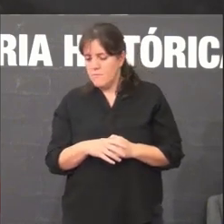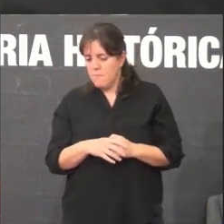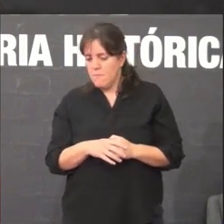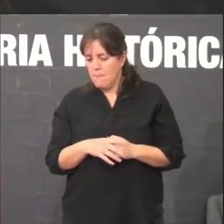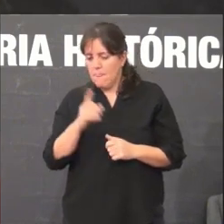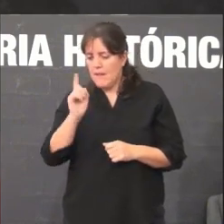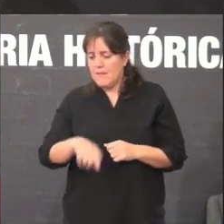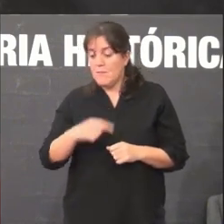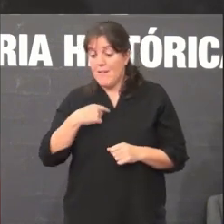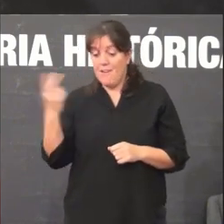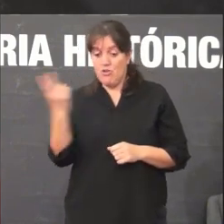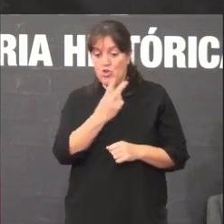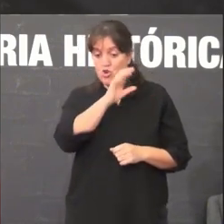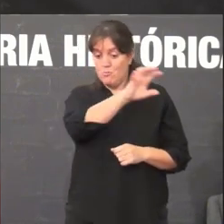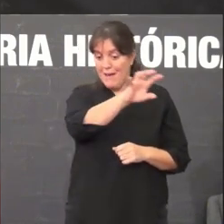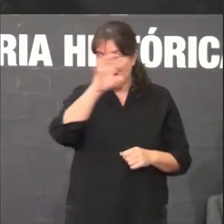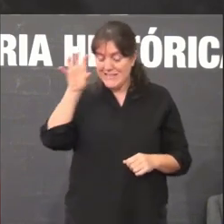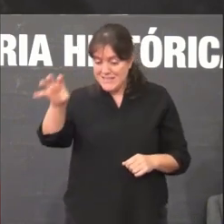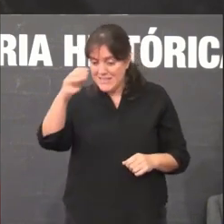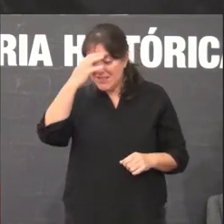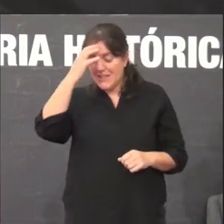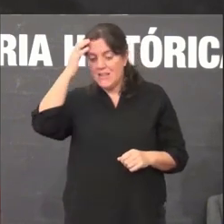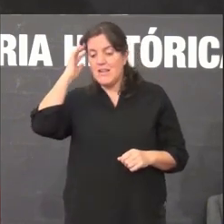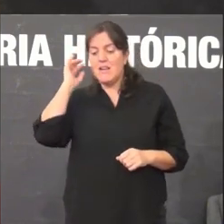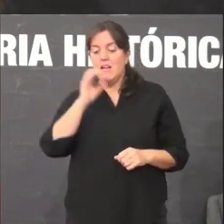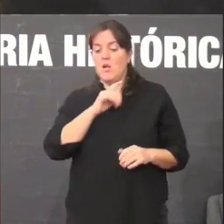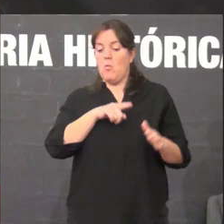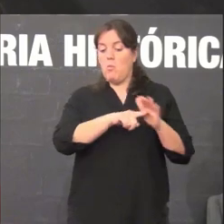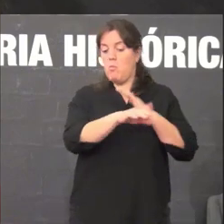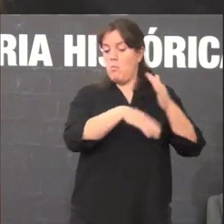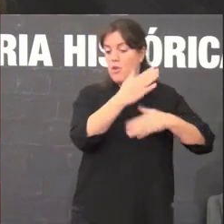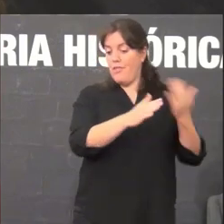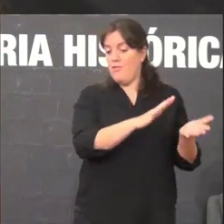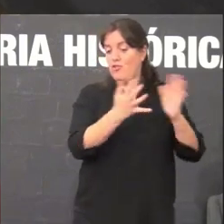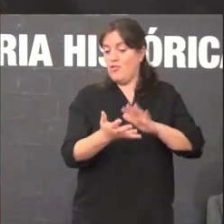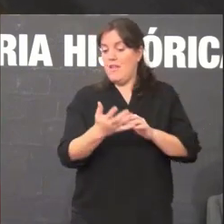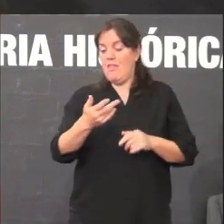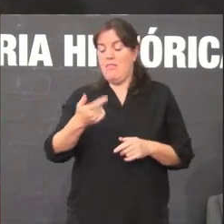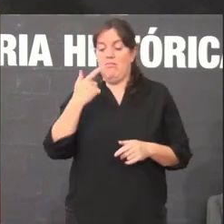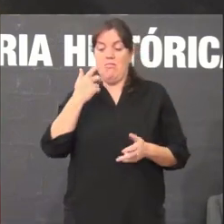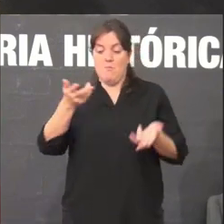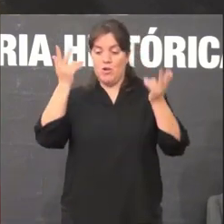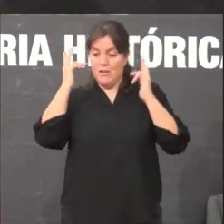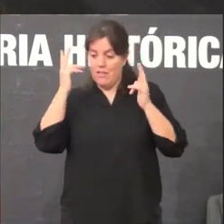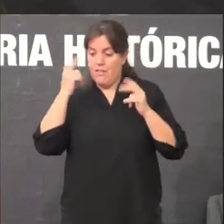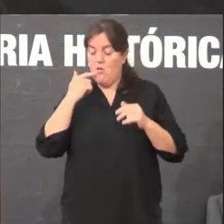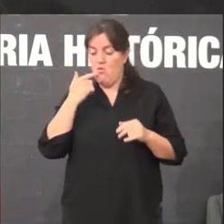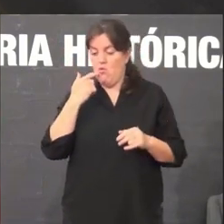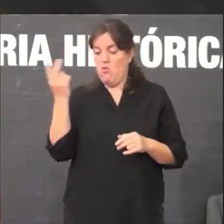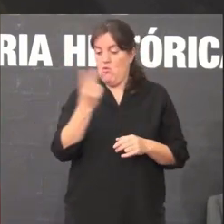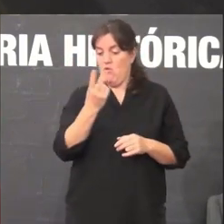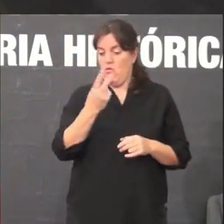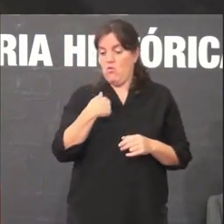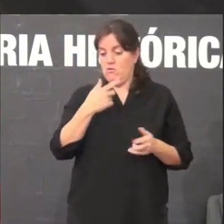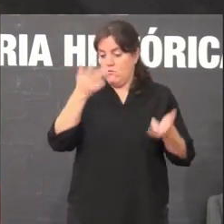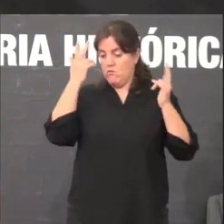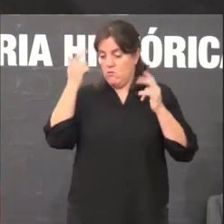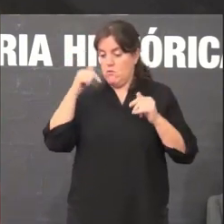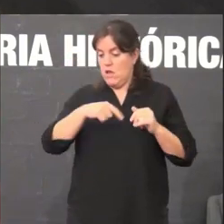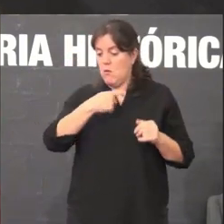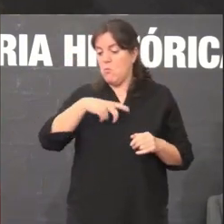os países, este processo de democratização, que é um processo de democratização tardio,